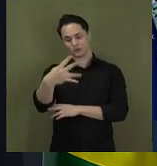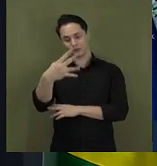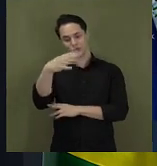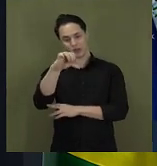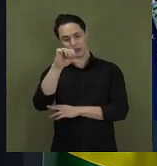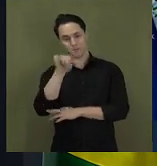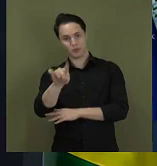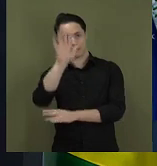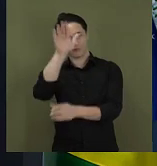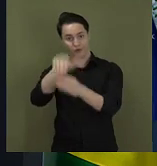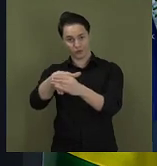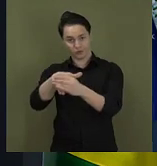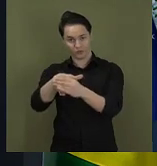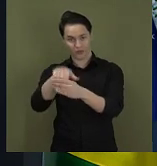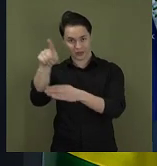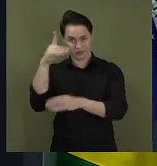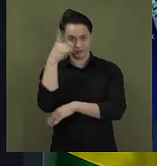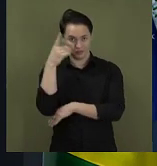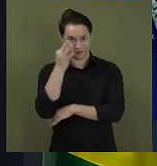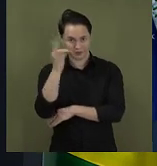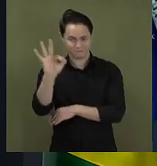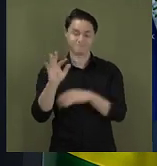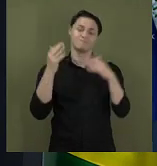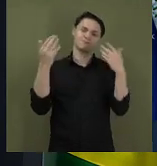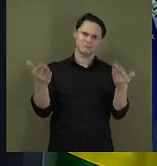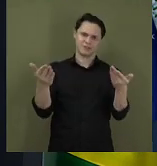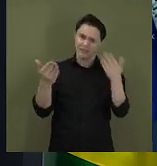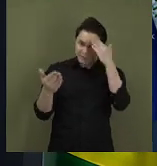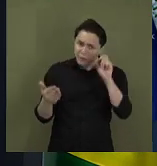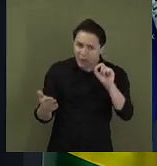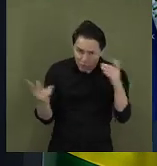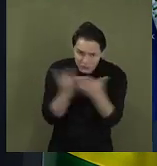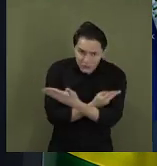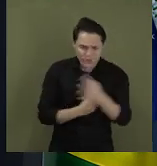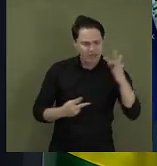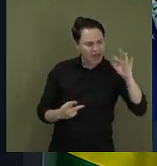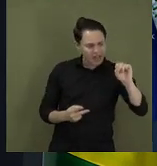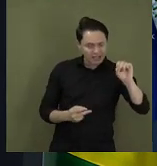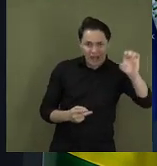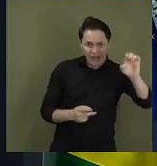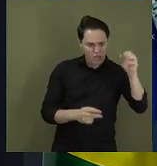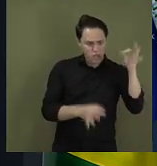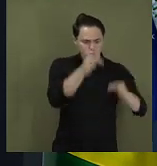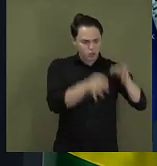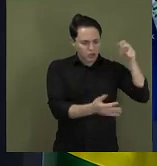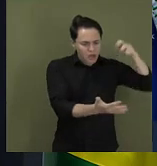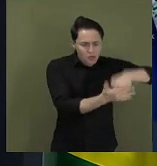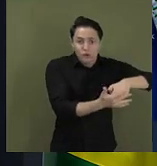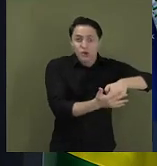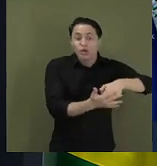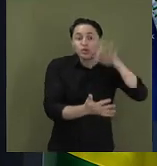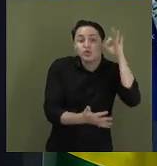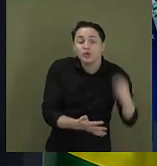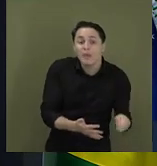349 mil votos. Pois não é que o TSE, num julgamento que durou exatamente 1 minuto